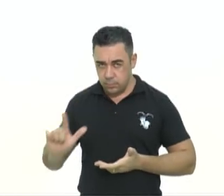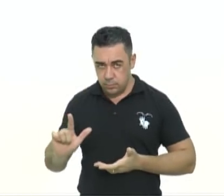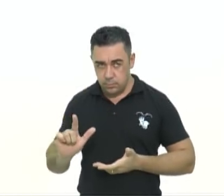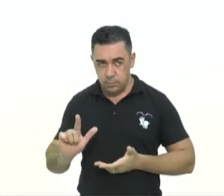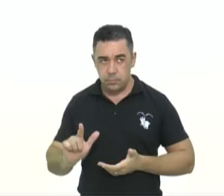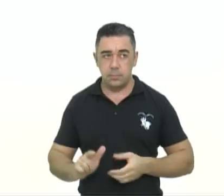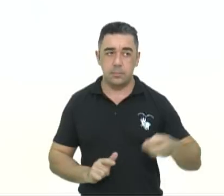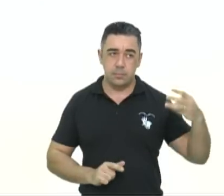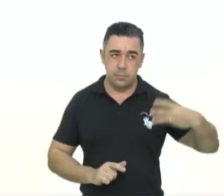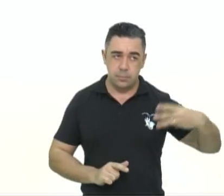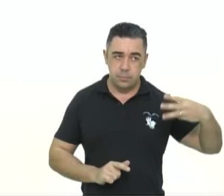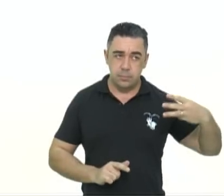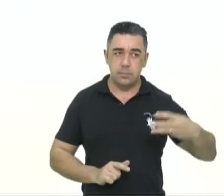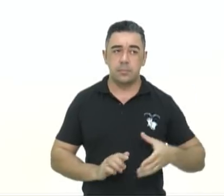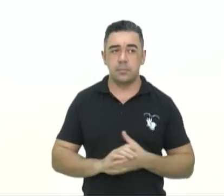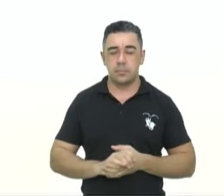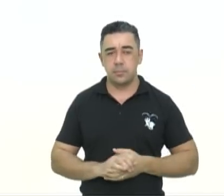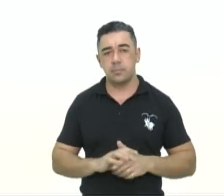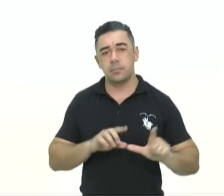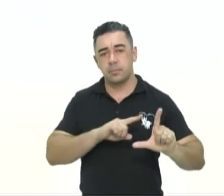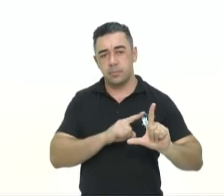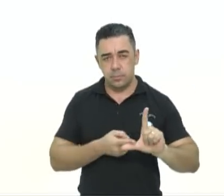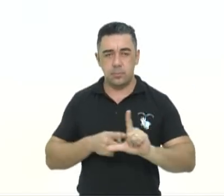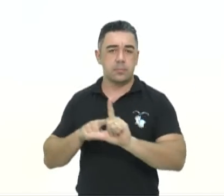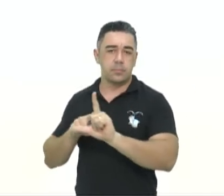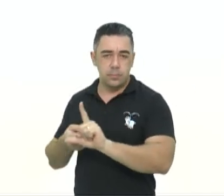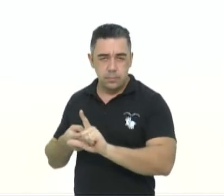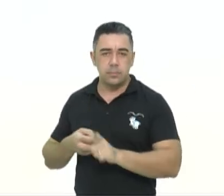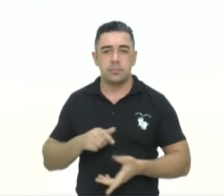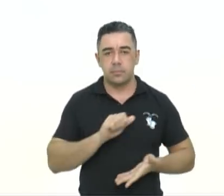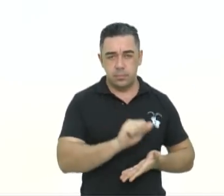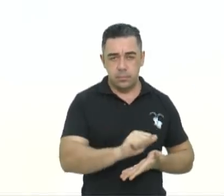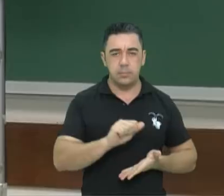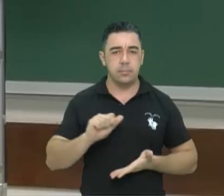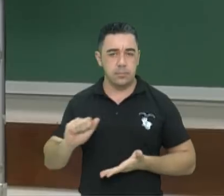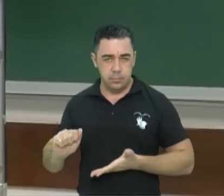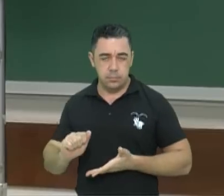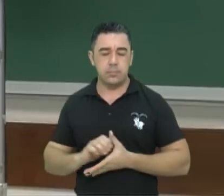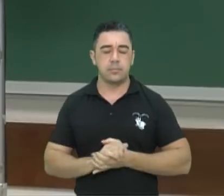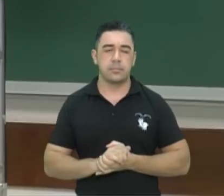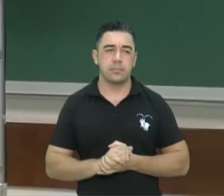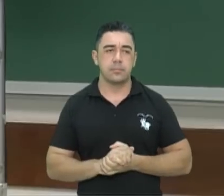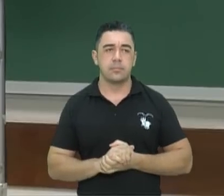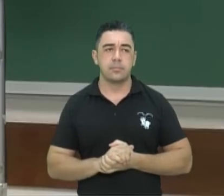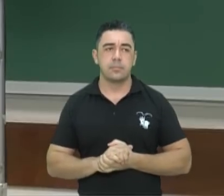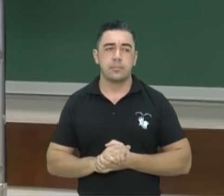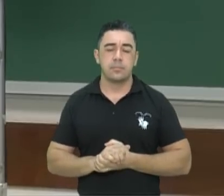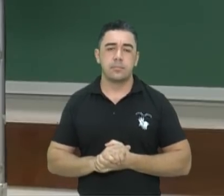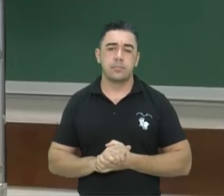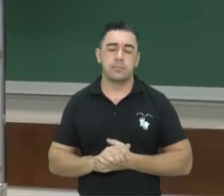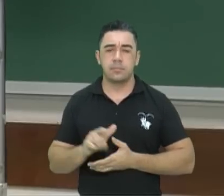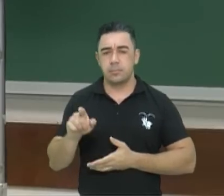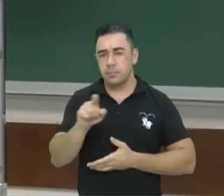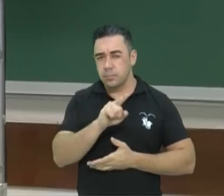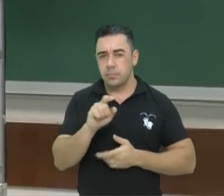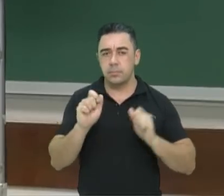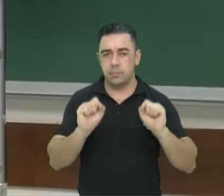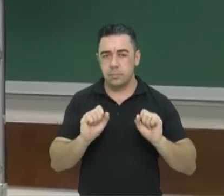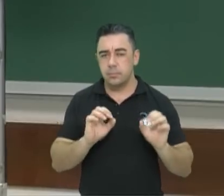lado, lado, lado. E no terceiro caso, nós tivemos ângulo, ângulo. Então, você